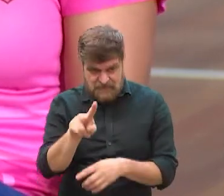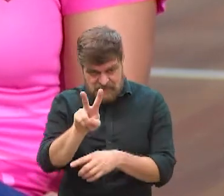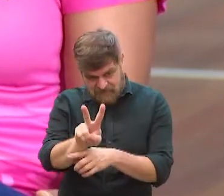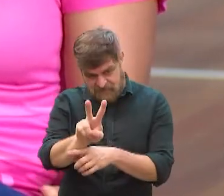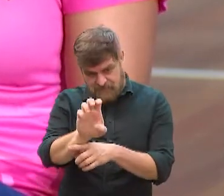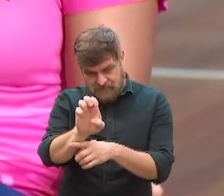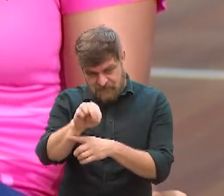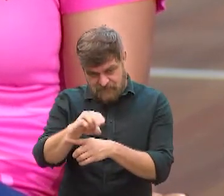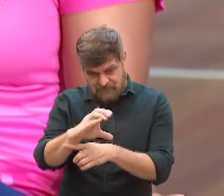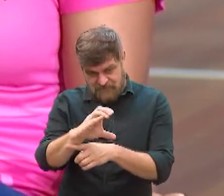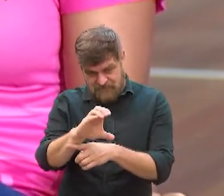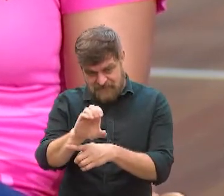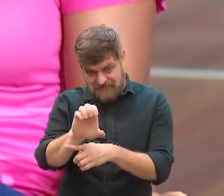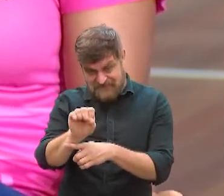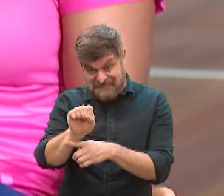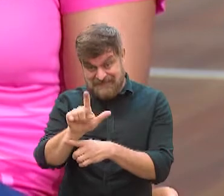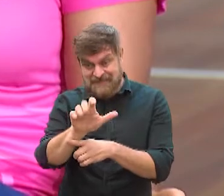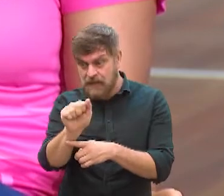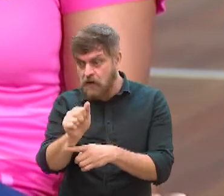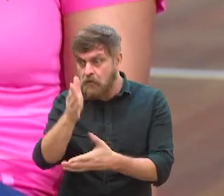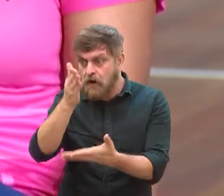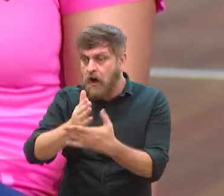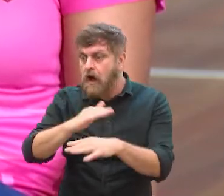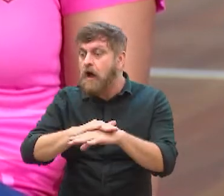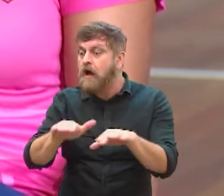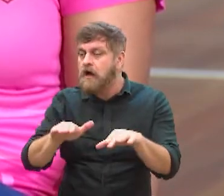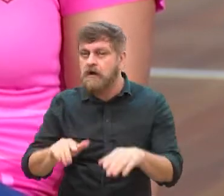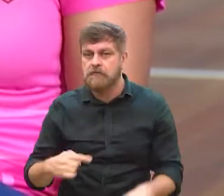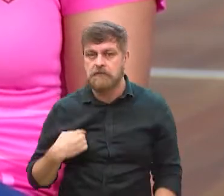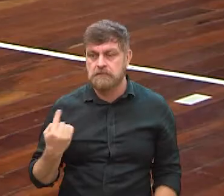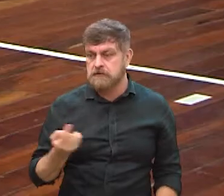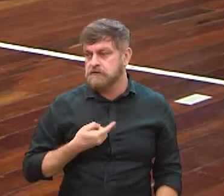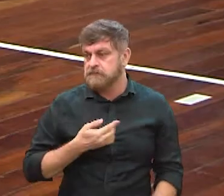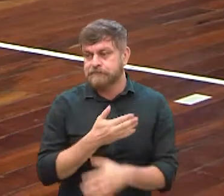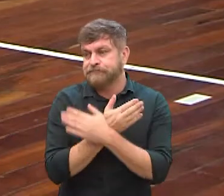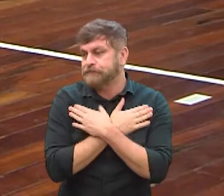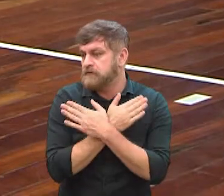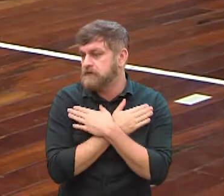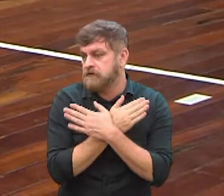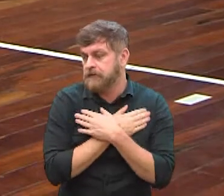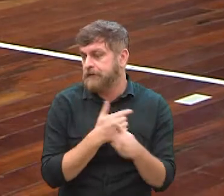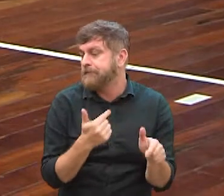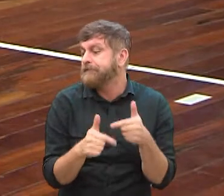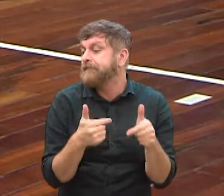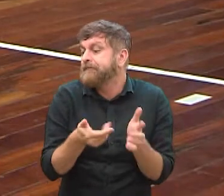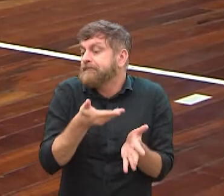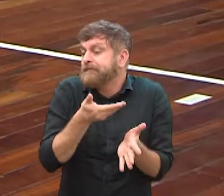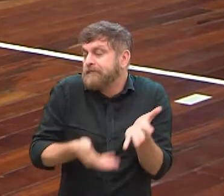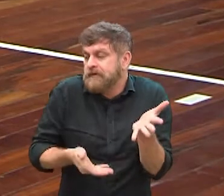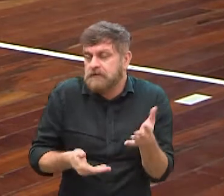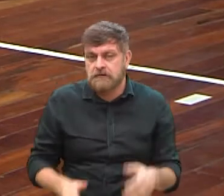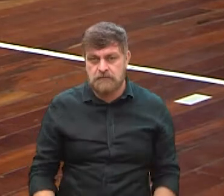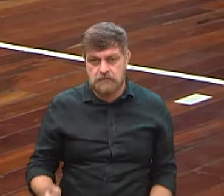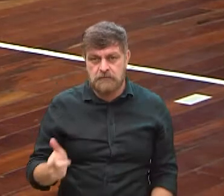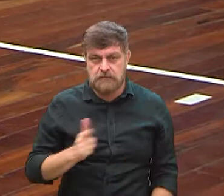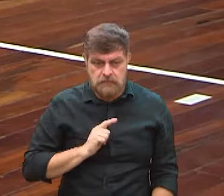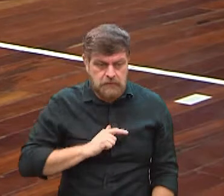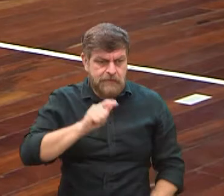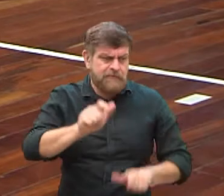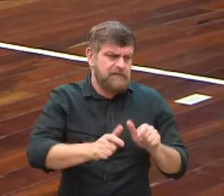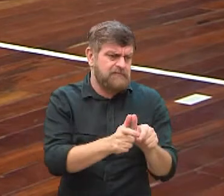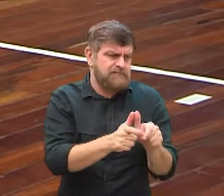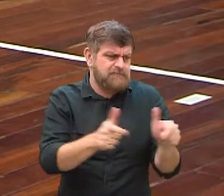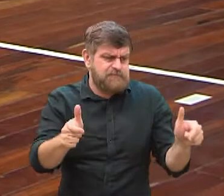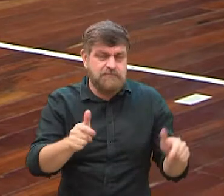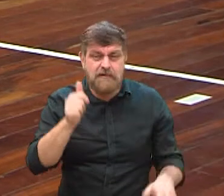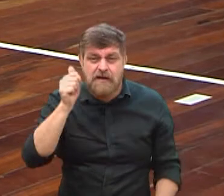exemplo deles, e acaba, para a gente é o desemprego de muitas pessoas. Muitas pessoas. Tem o